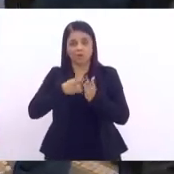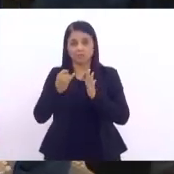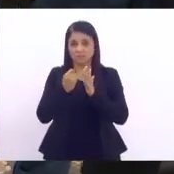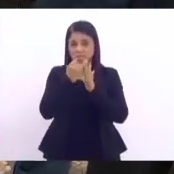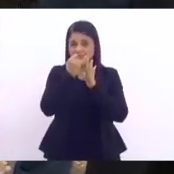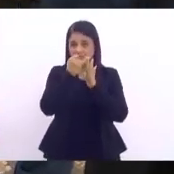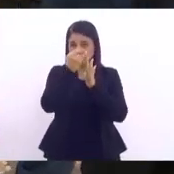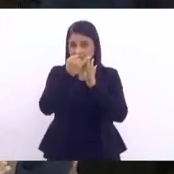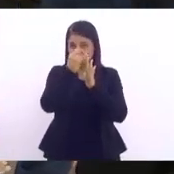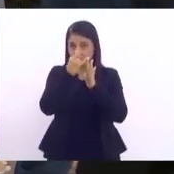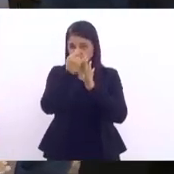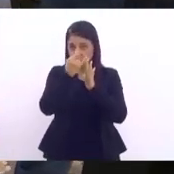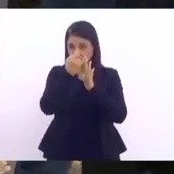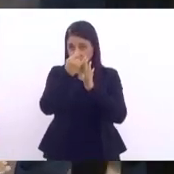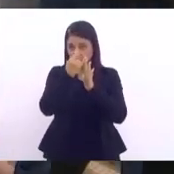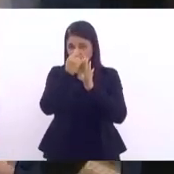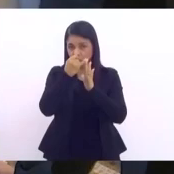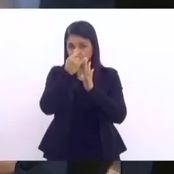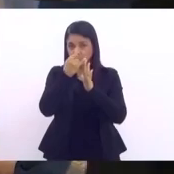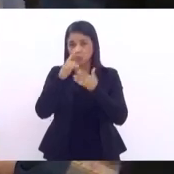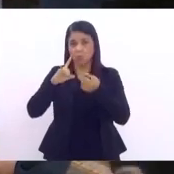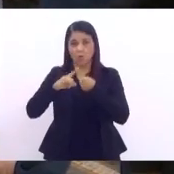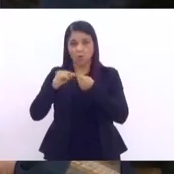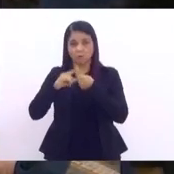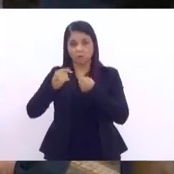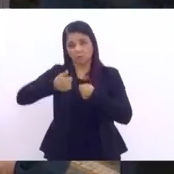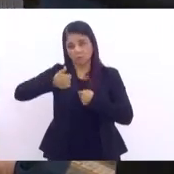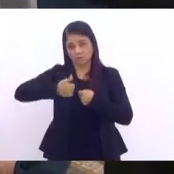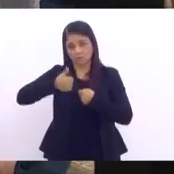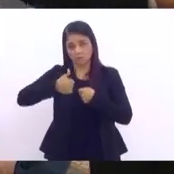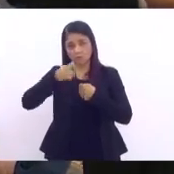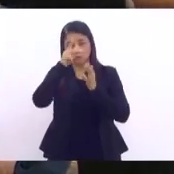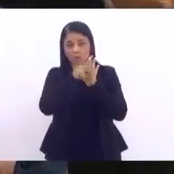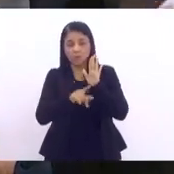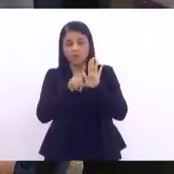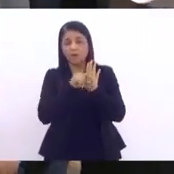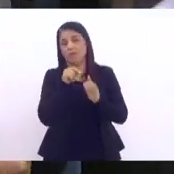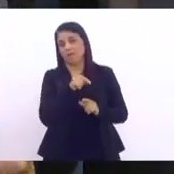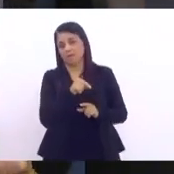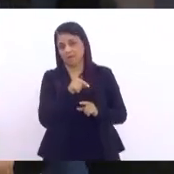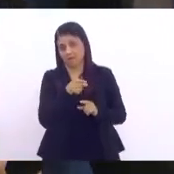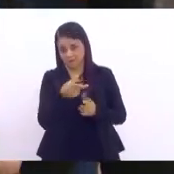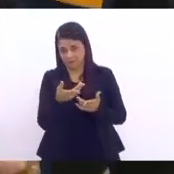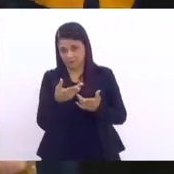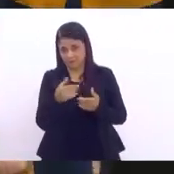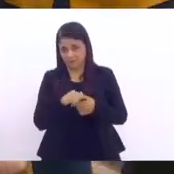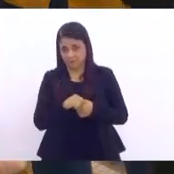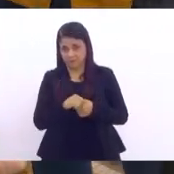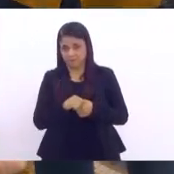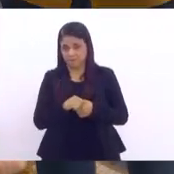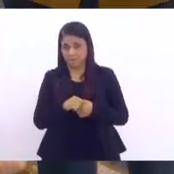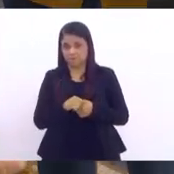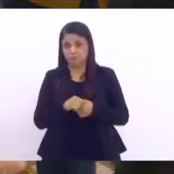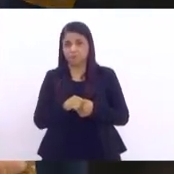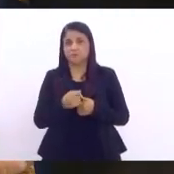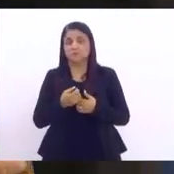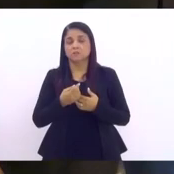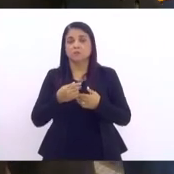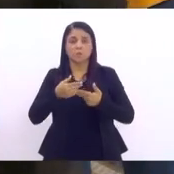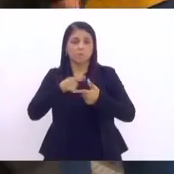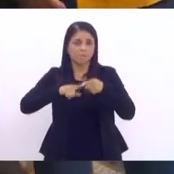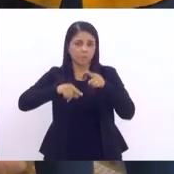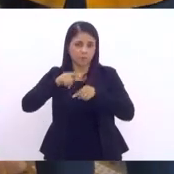do artigo 1º desse projeto de lei, que são bens, que são produtos, que você não